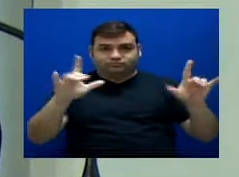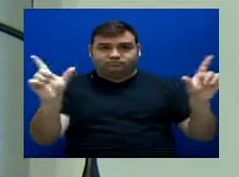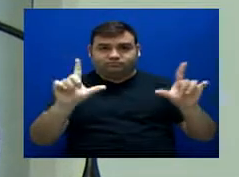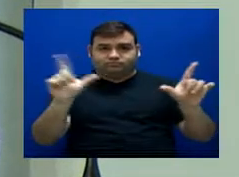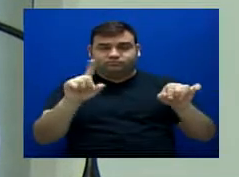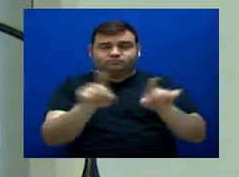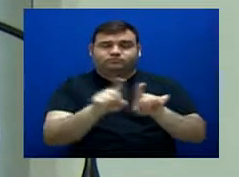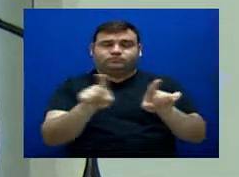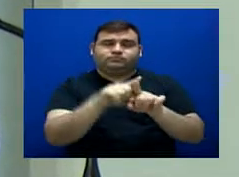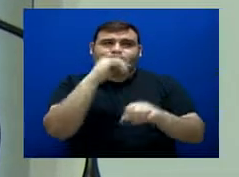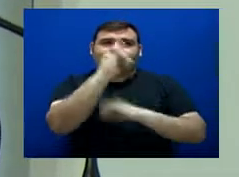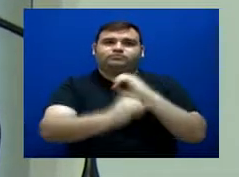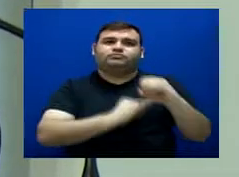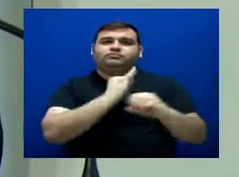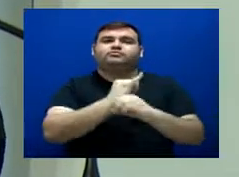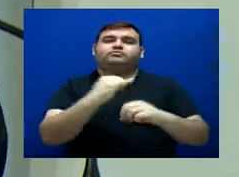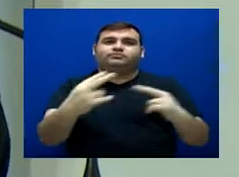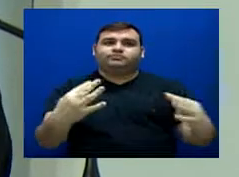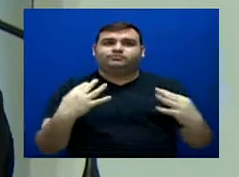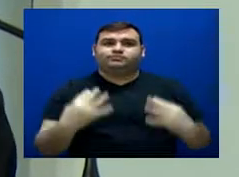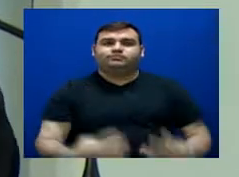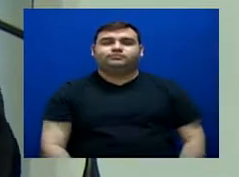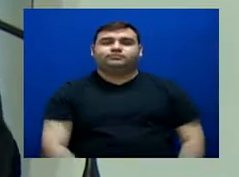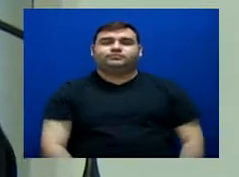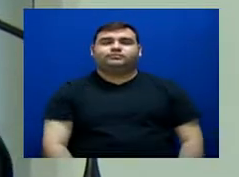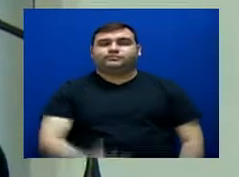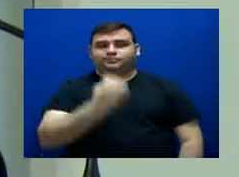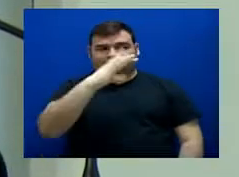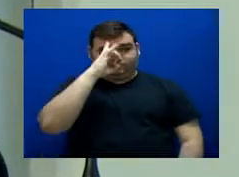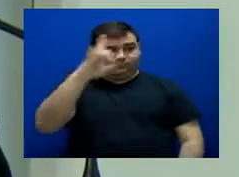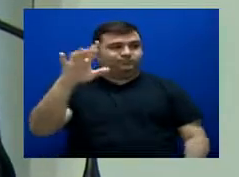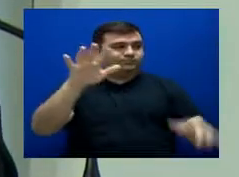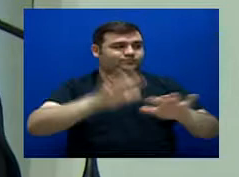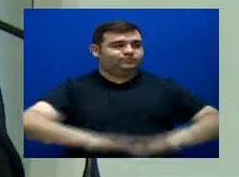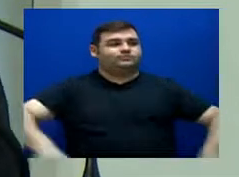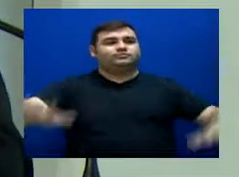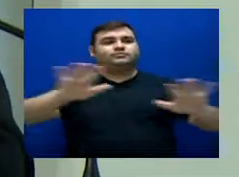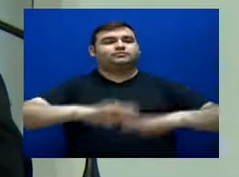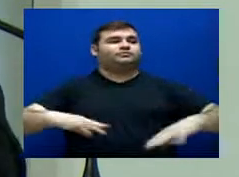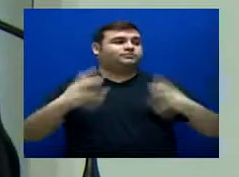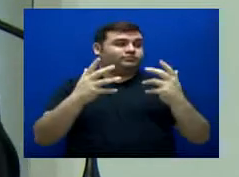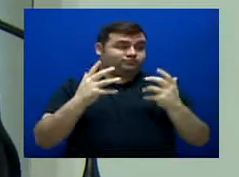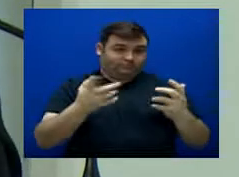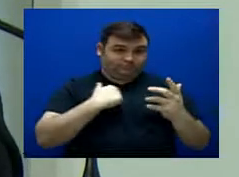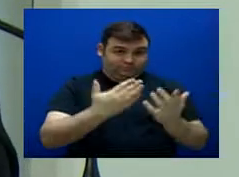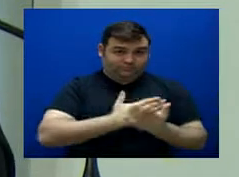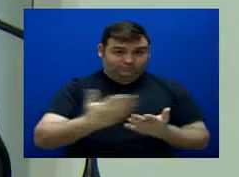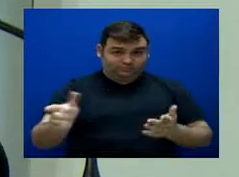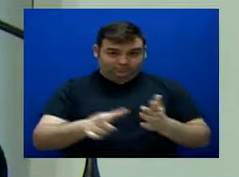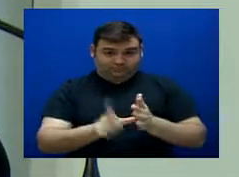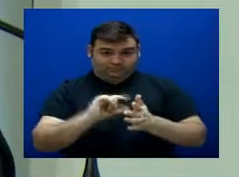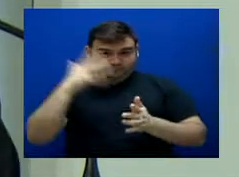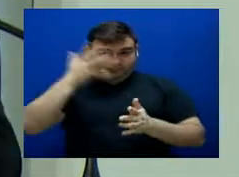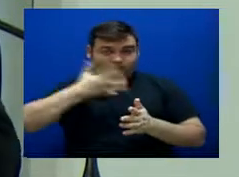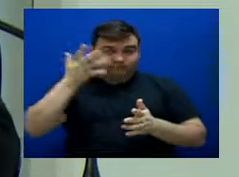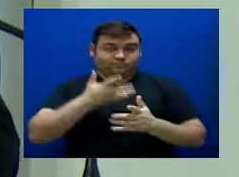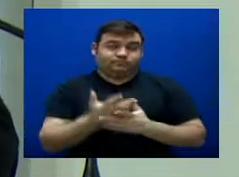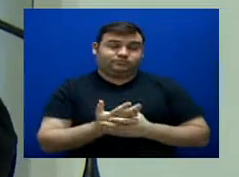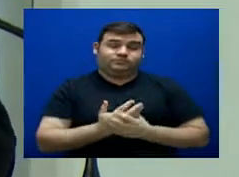pela nossa internet, bom dia a todos. Eu queria, antes de iniciar, presidente, a minha